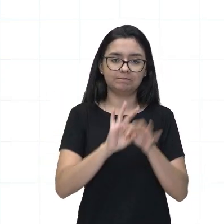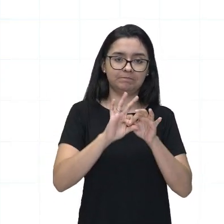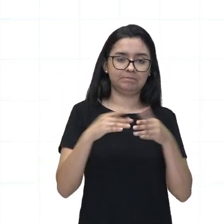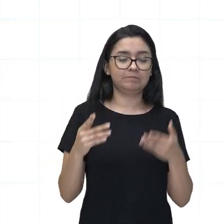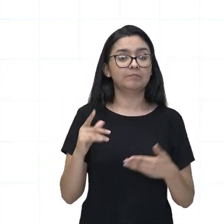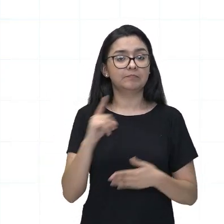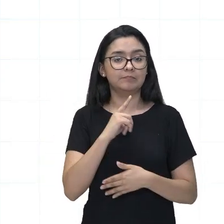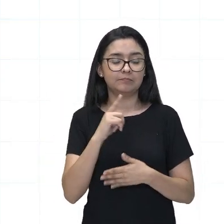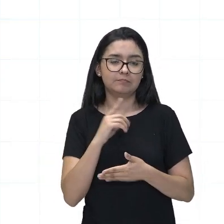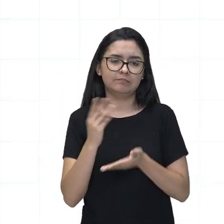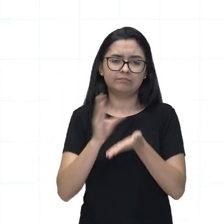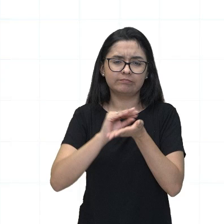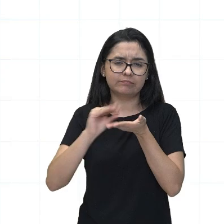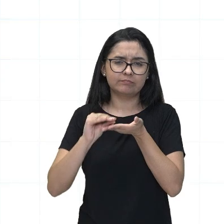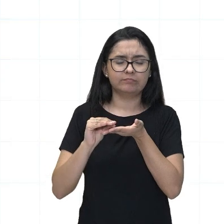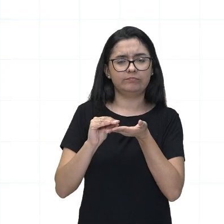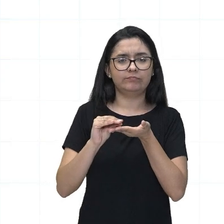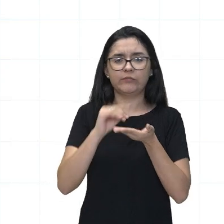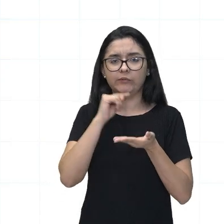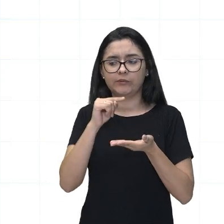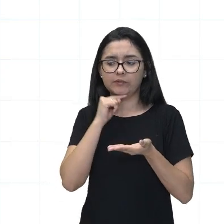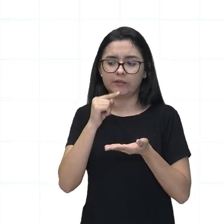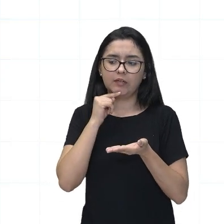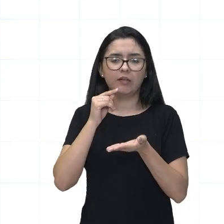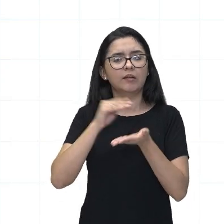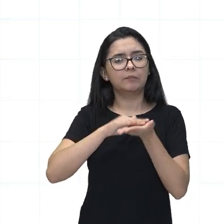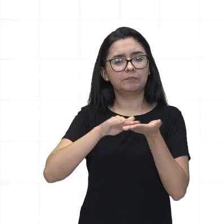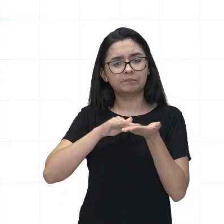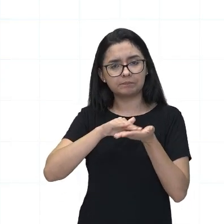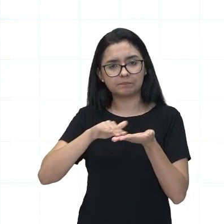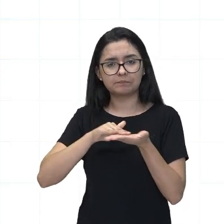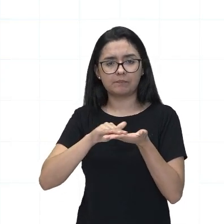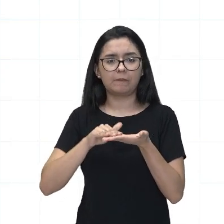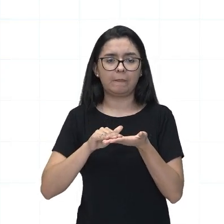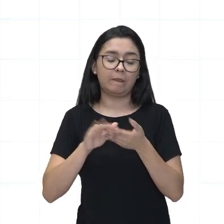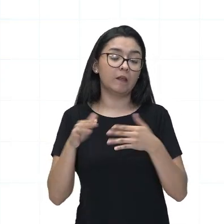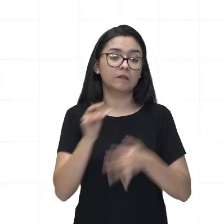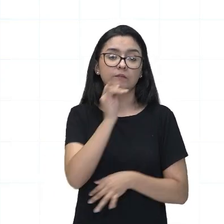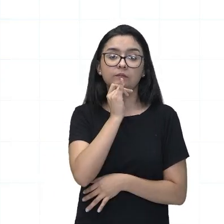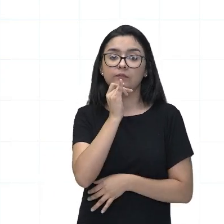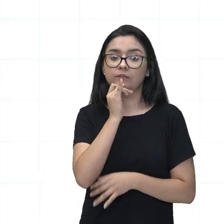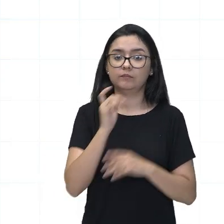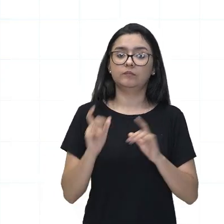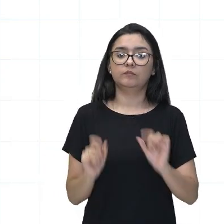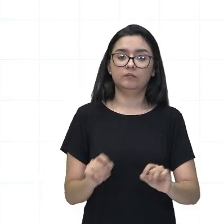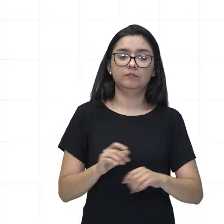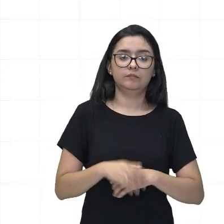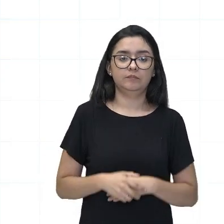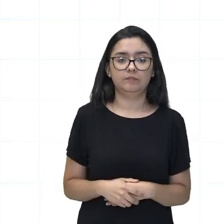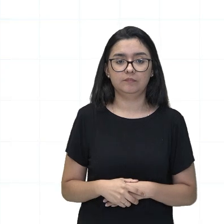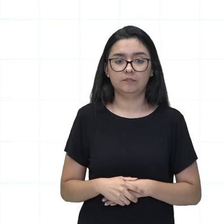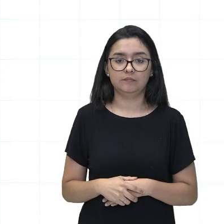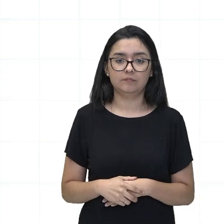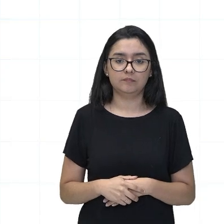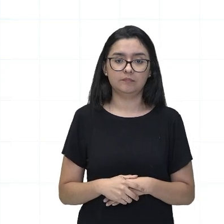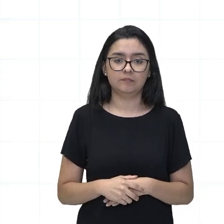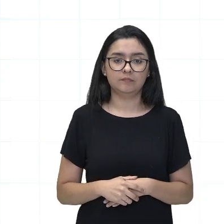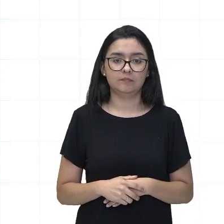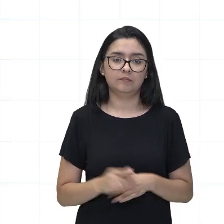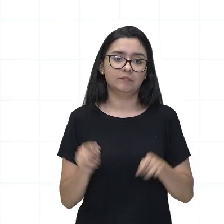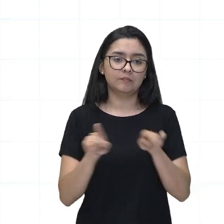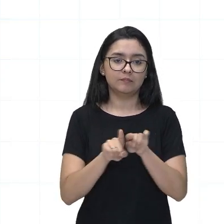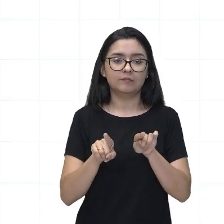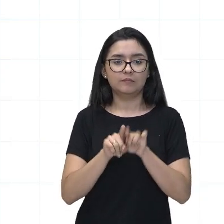apresente qualidades táteis, mas apenas ópticas, como no caso das linhas de uma página